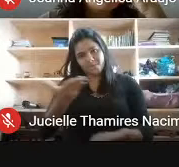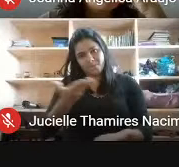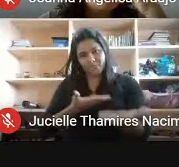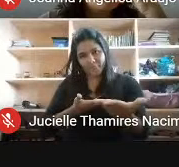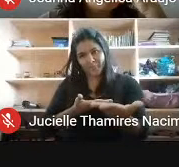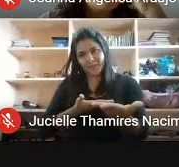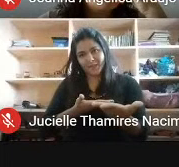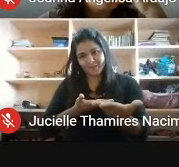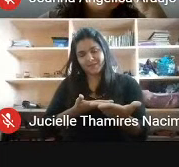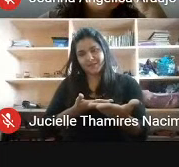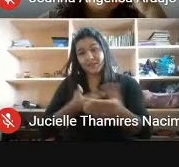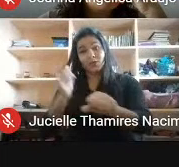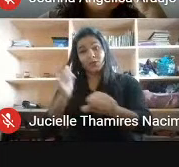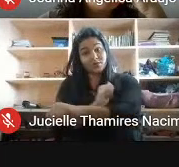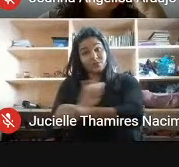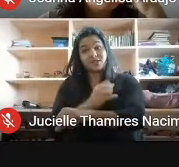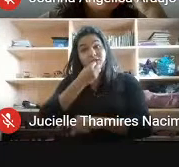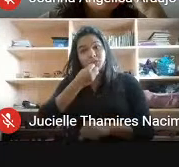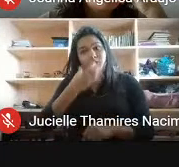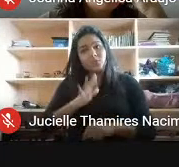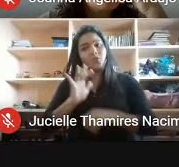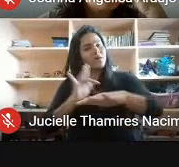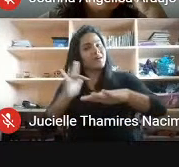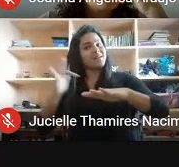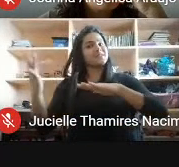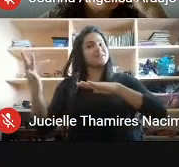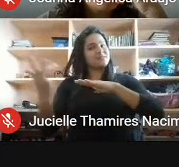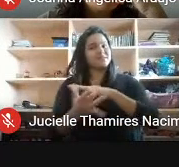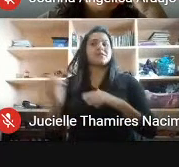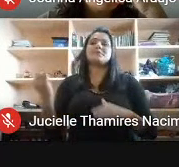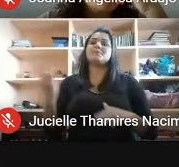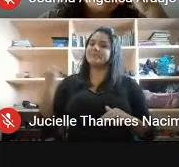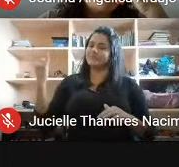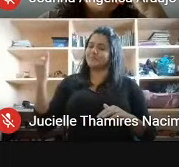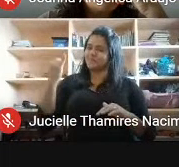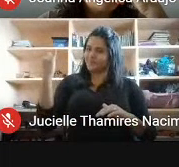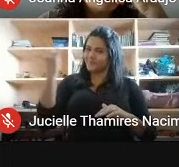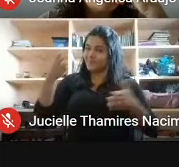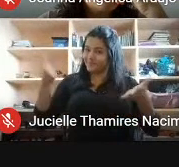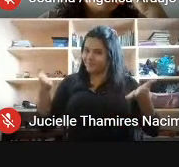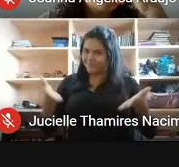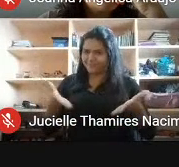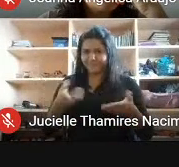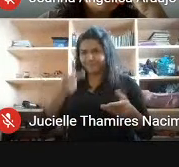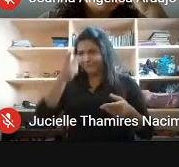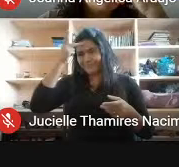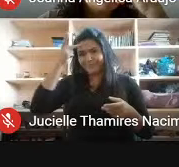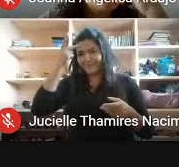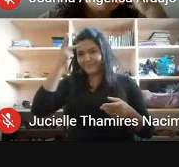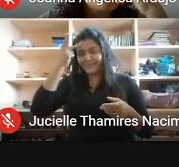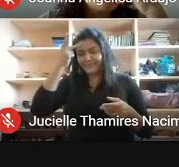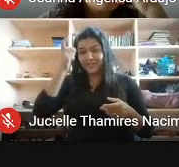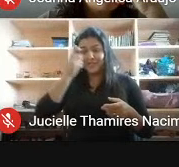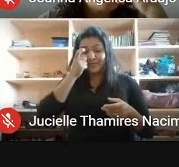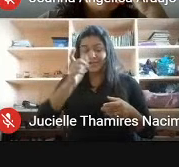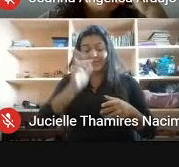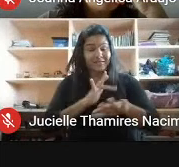componente da informação. Redes sociais hoje, pessoal, é um caminho que as pessoas estão usando muitas vezes para